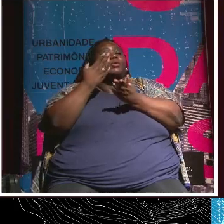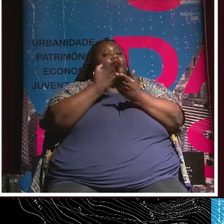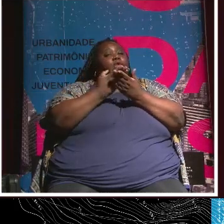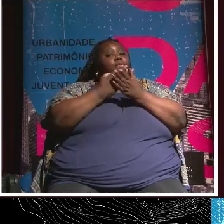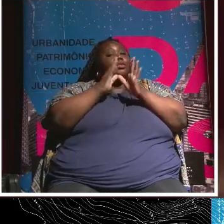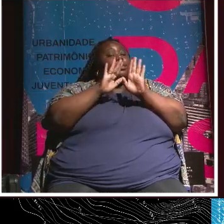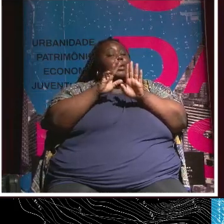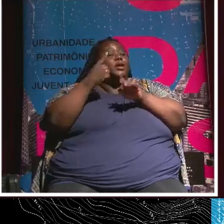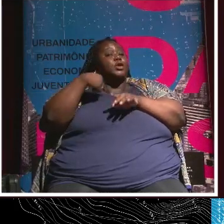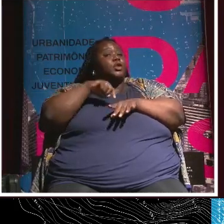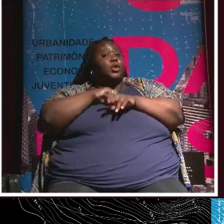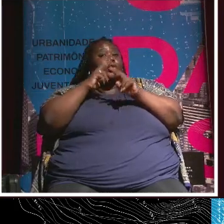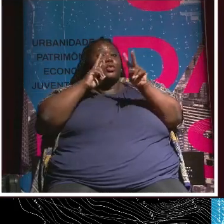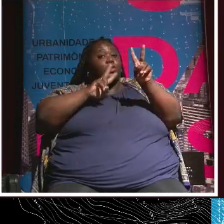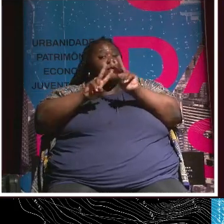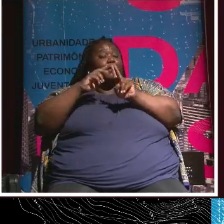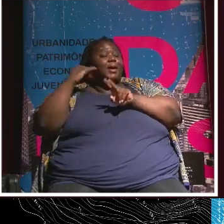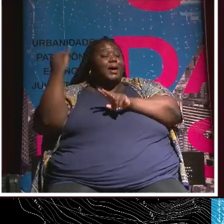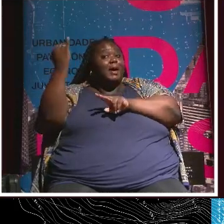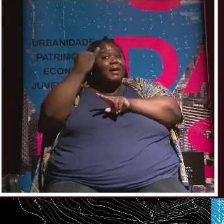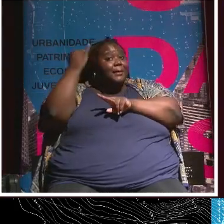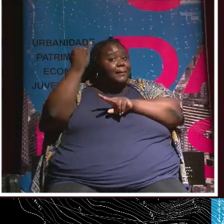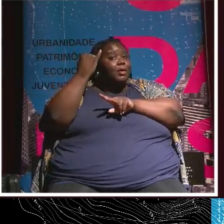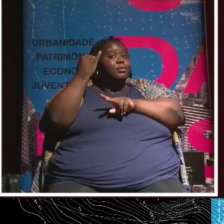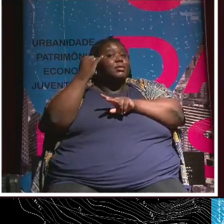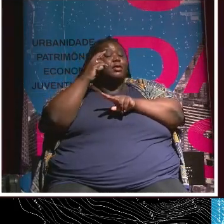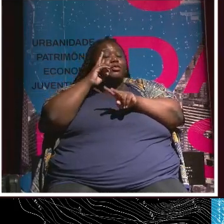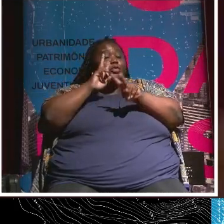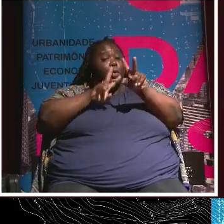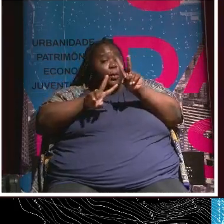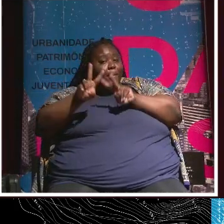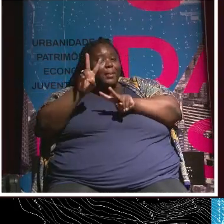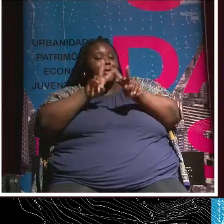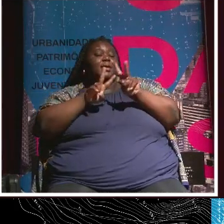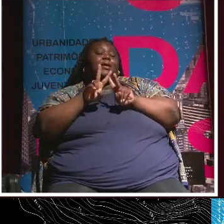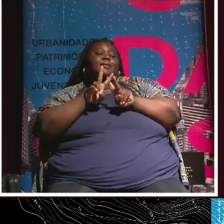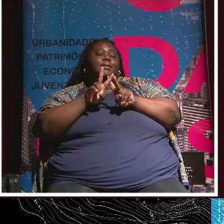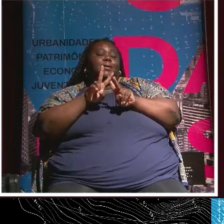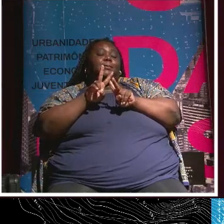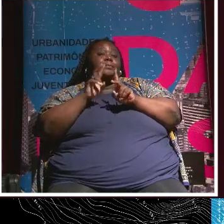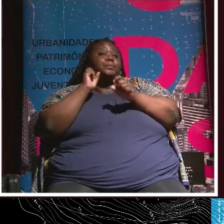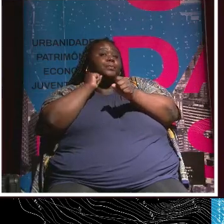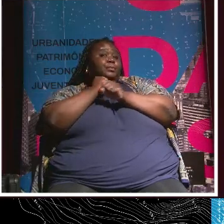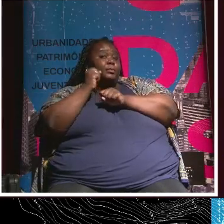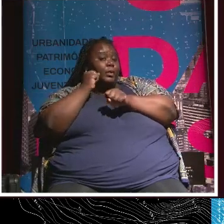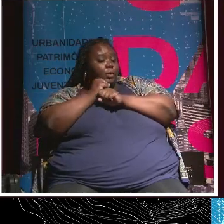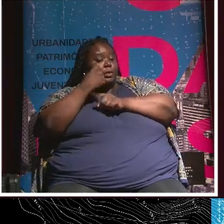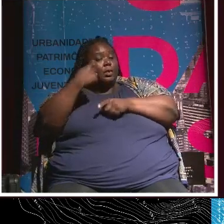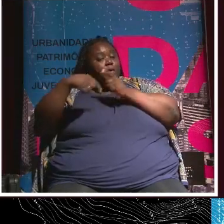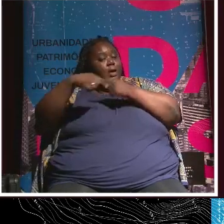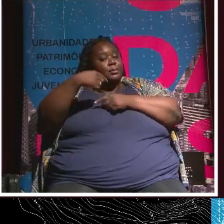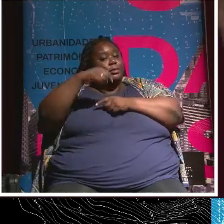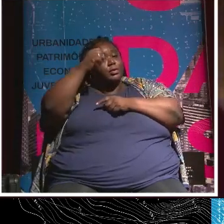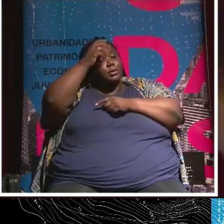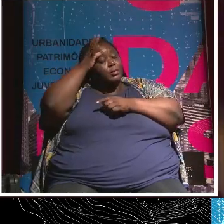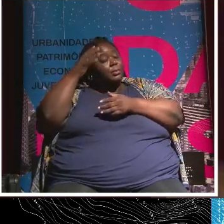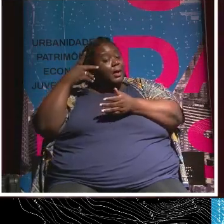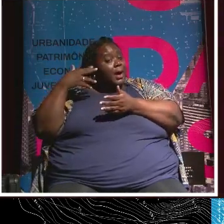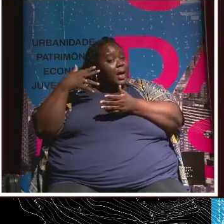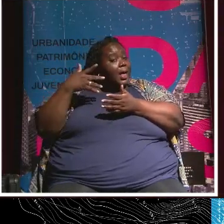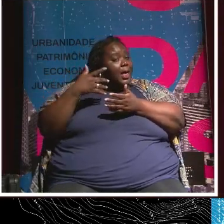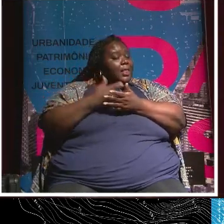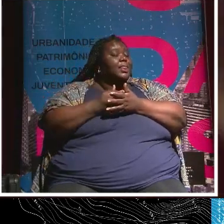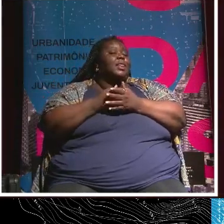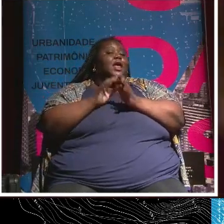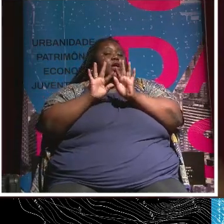não enxerga a importância de observar, desde a construção da política pública até a